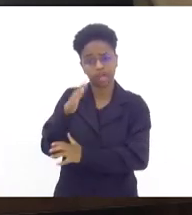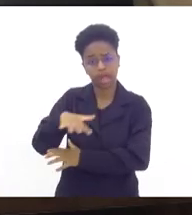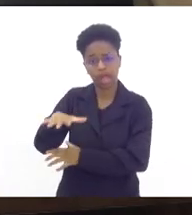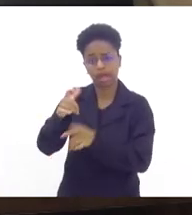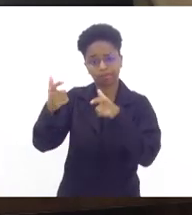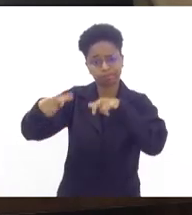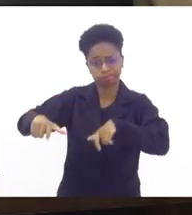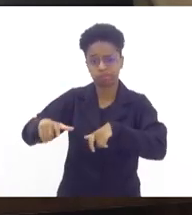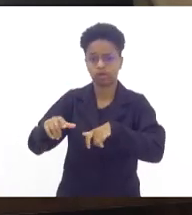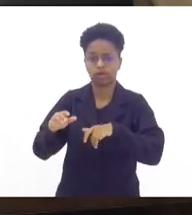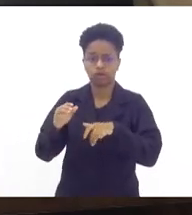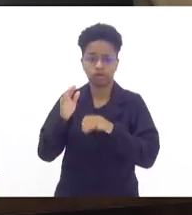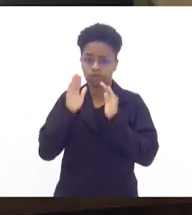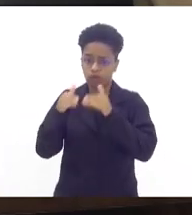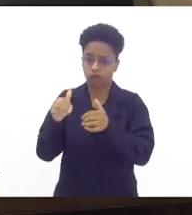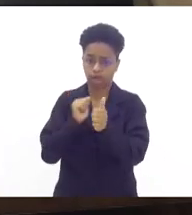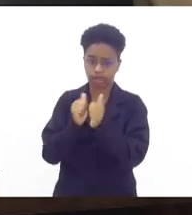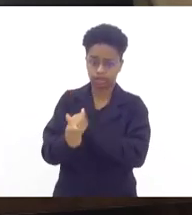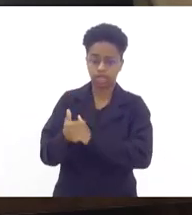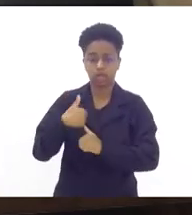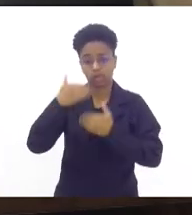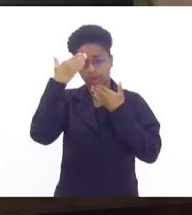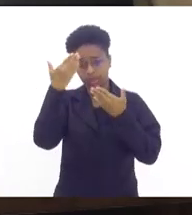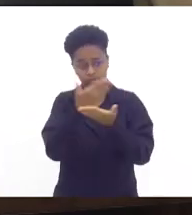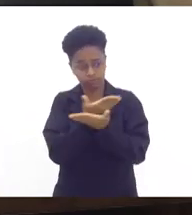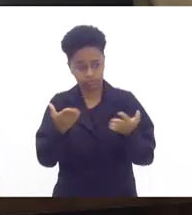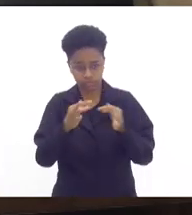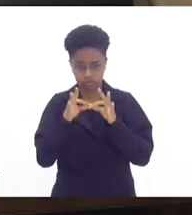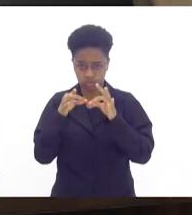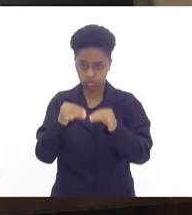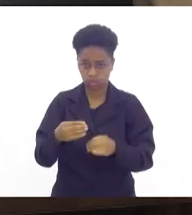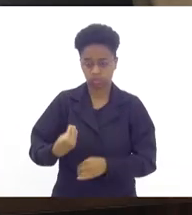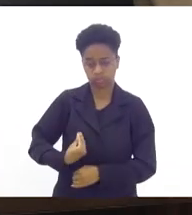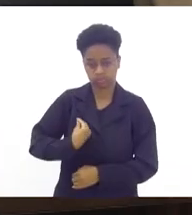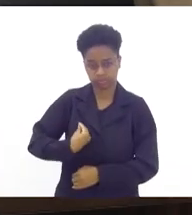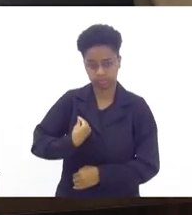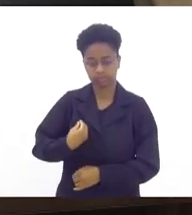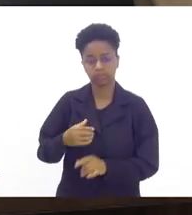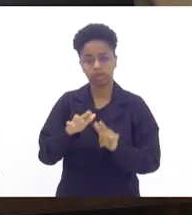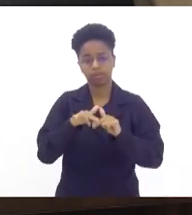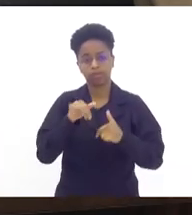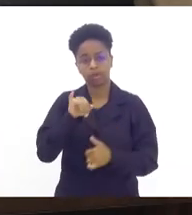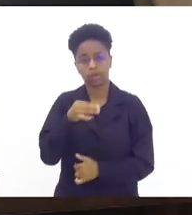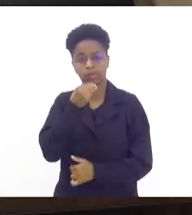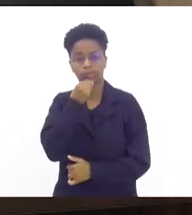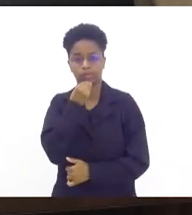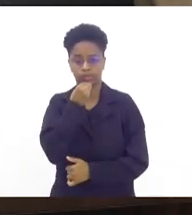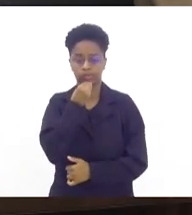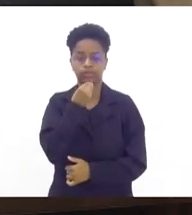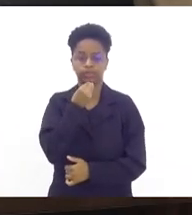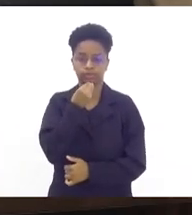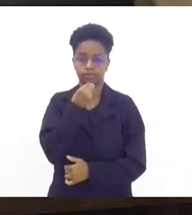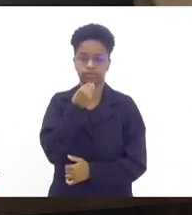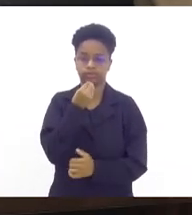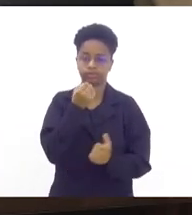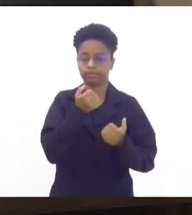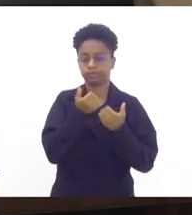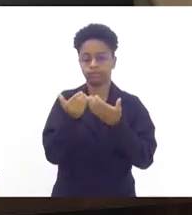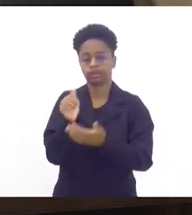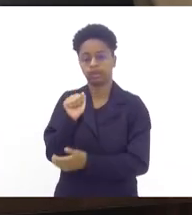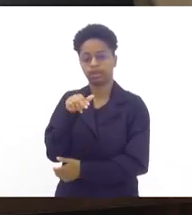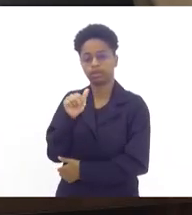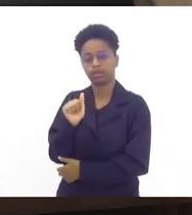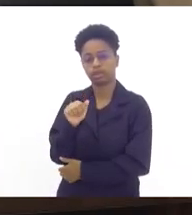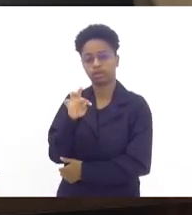que meu tempo já tá curto eu gostaria de agradecer a todos e a todas estão presentes por essa oportunidade dada a na torre a